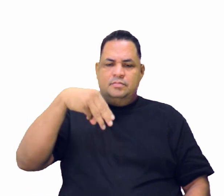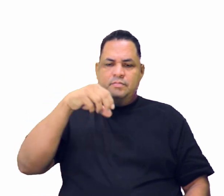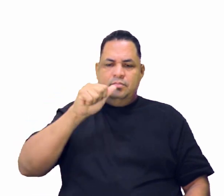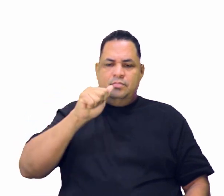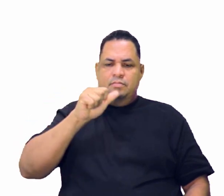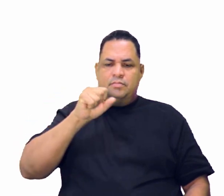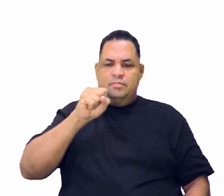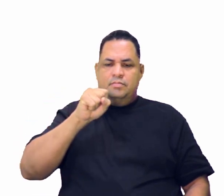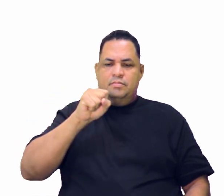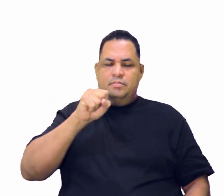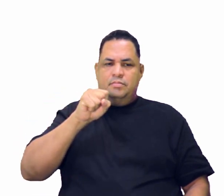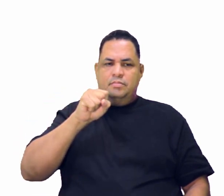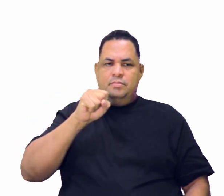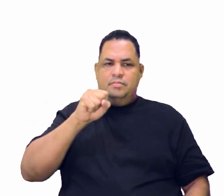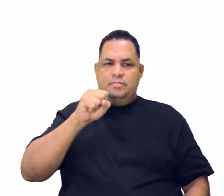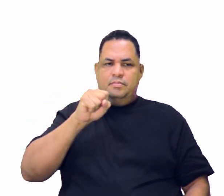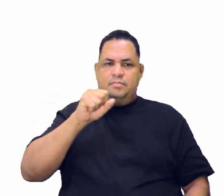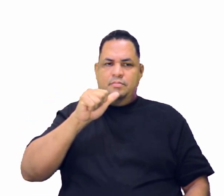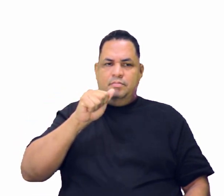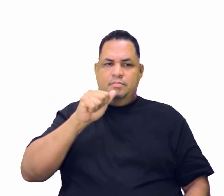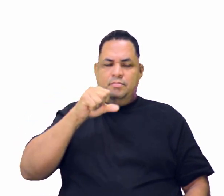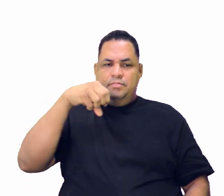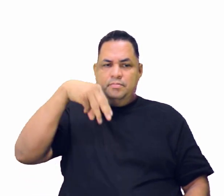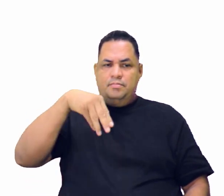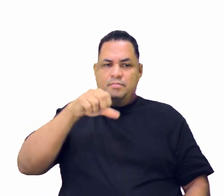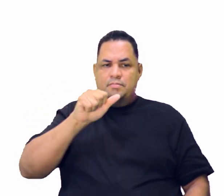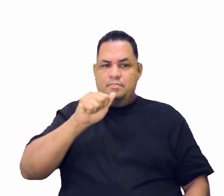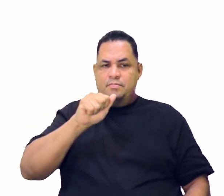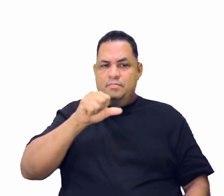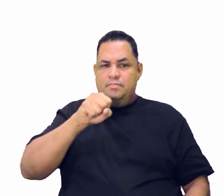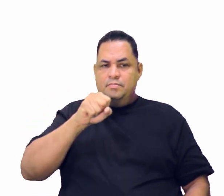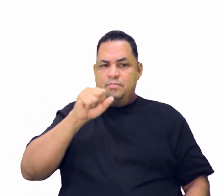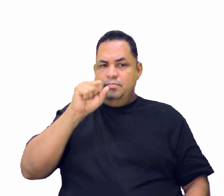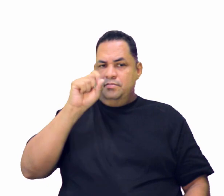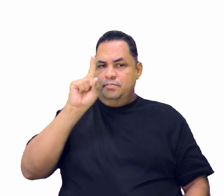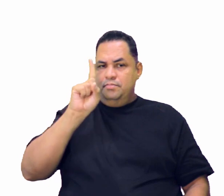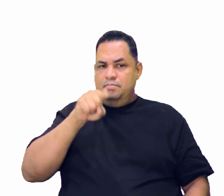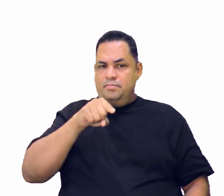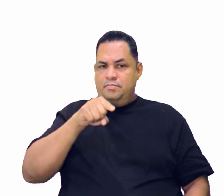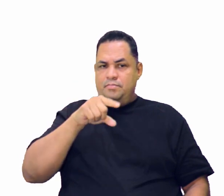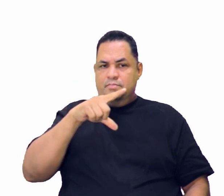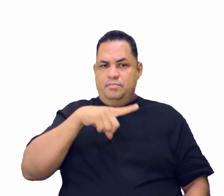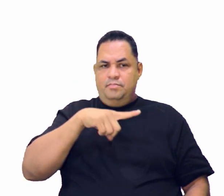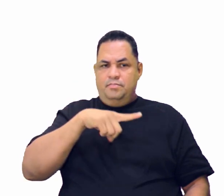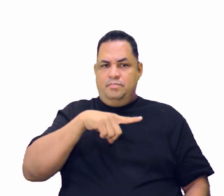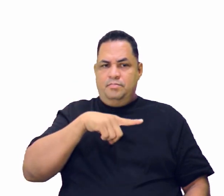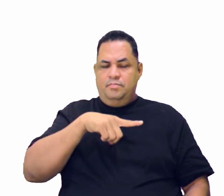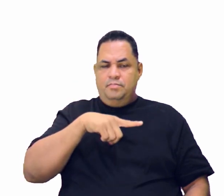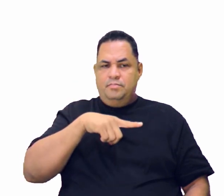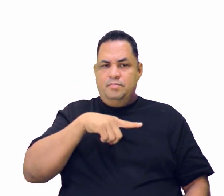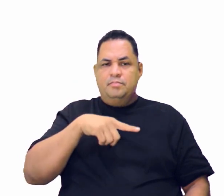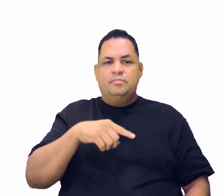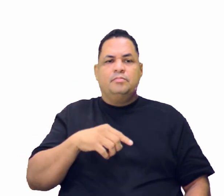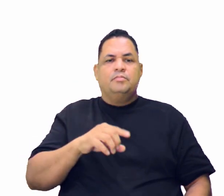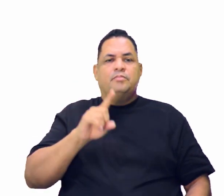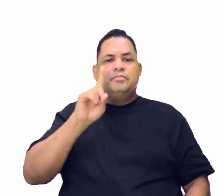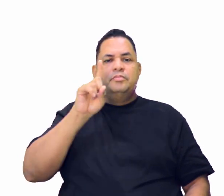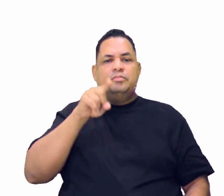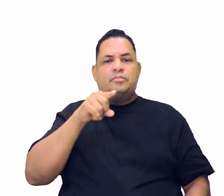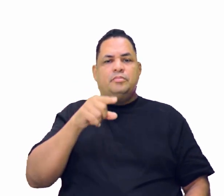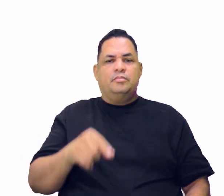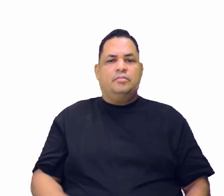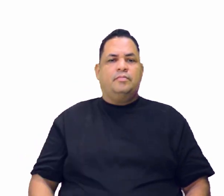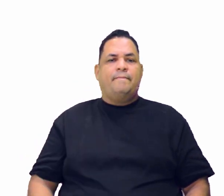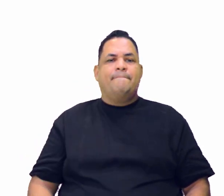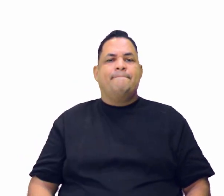mas. Mas, assim, olha só, presta atenção, ó. Ó, tem um acento, né, agudo aí,